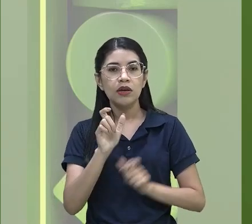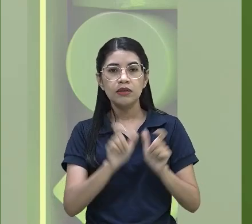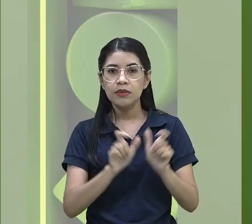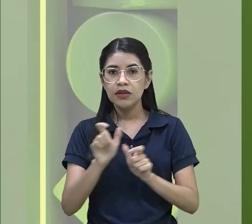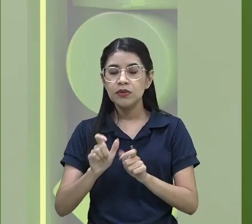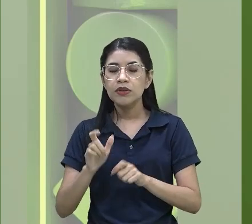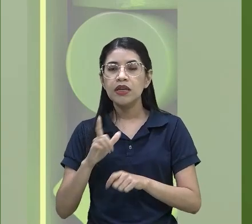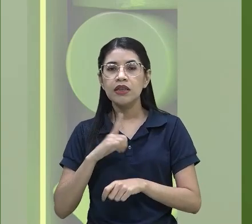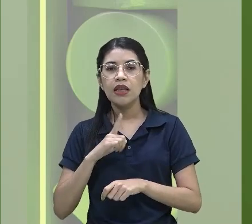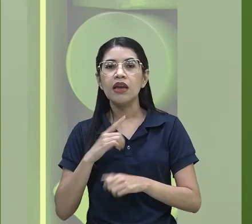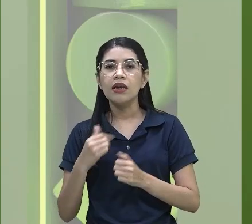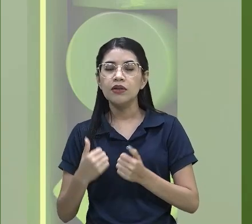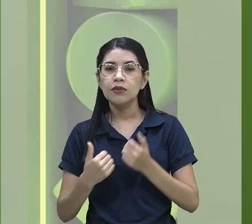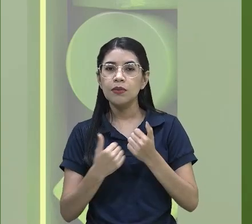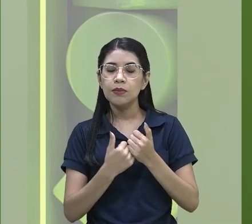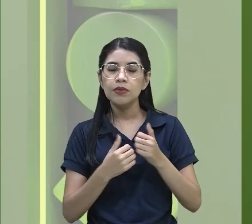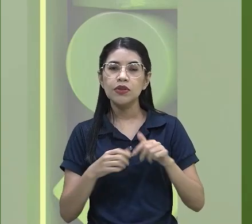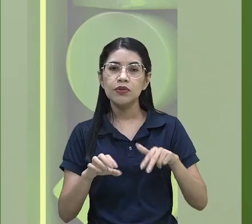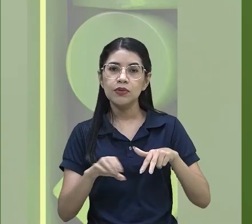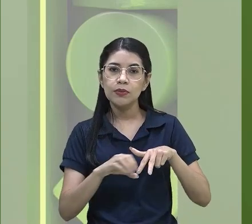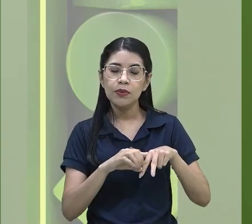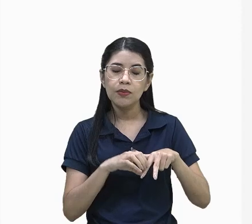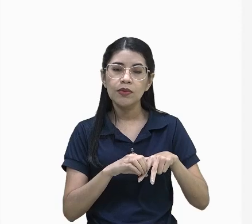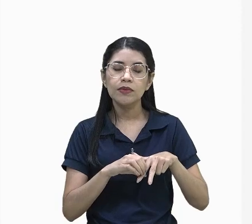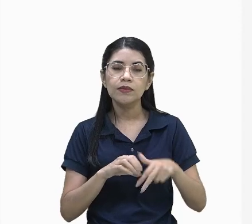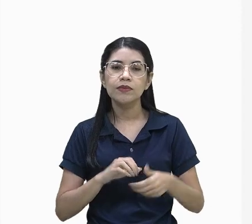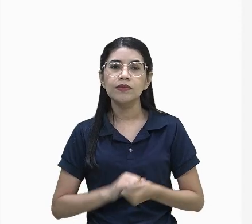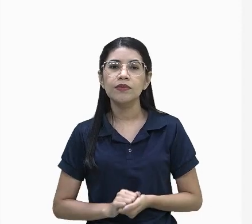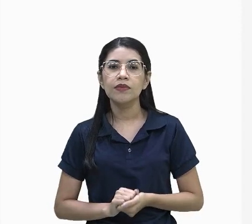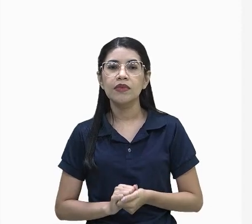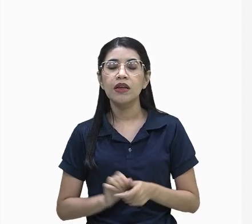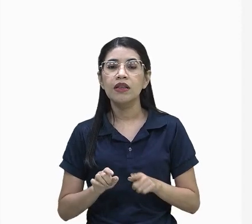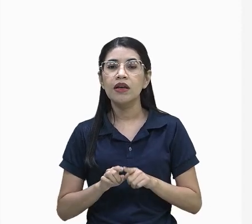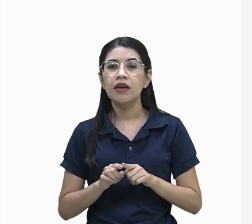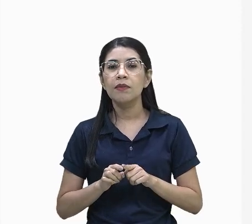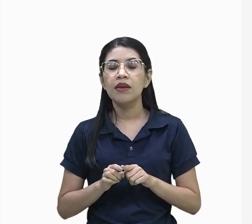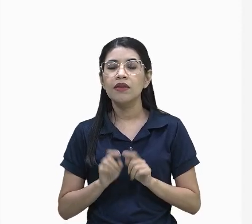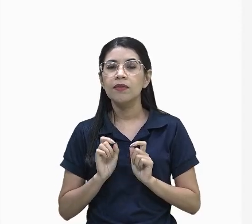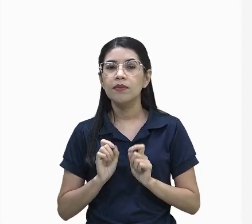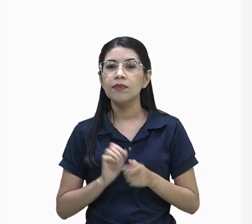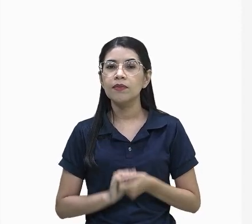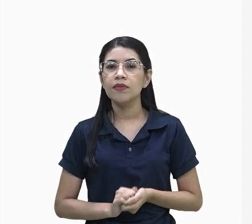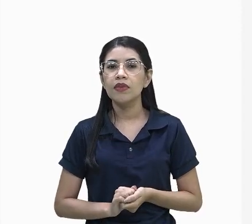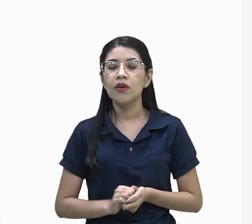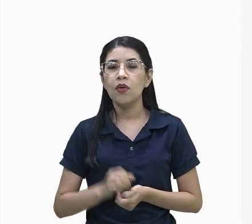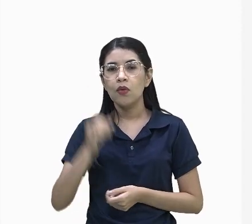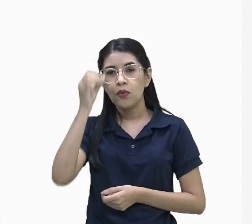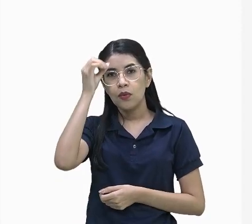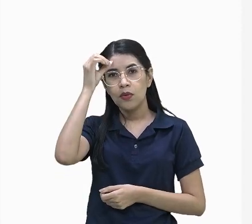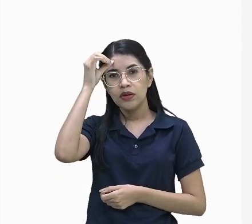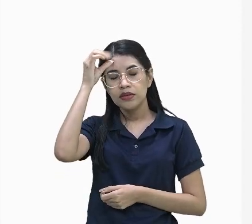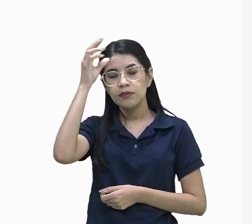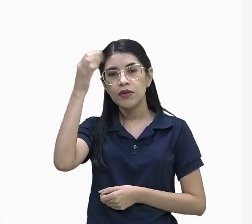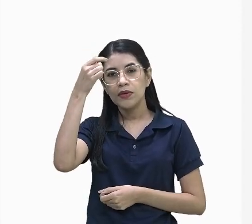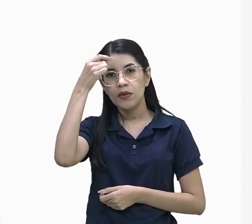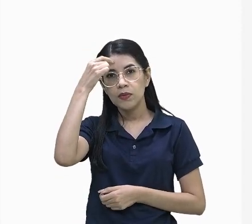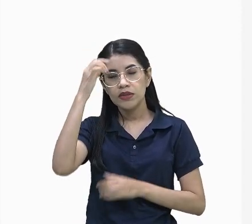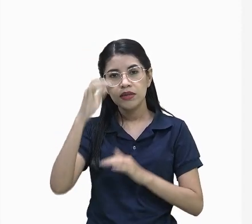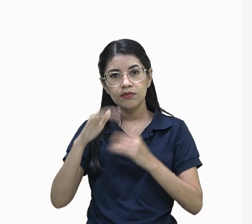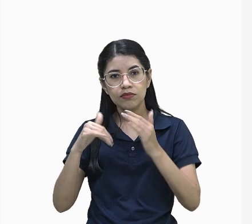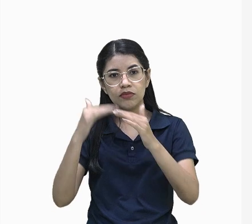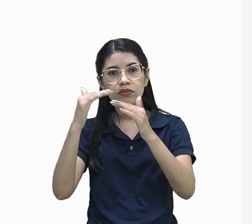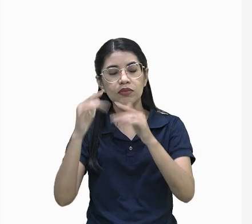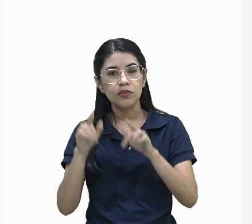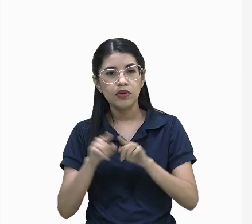seu corpo substituída por máquinas. Temos também aí o avanço do conhecimento da consciência, que é a